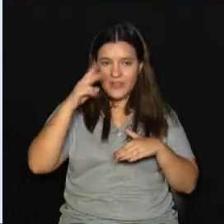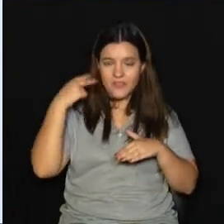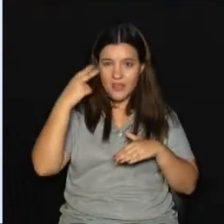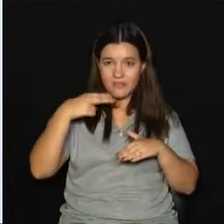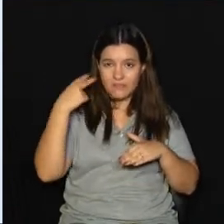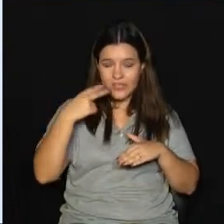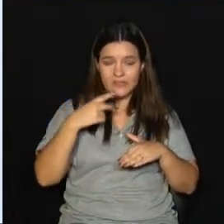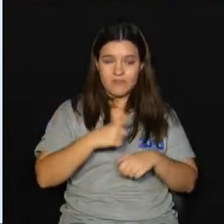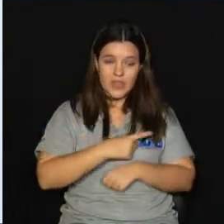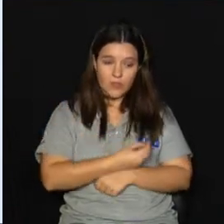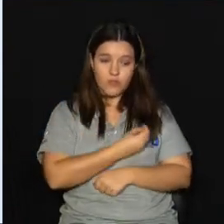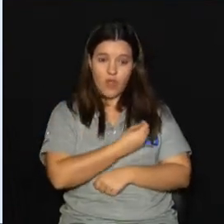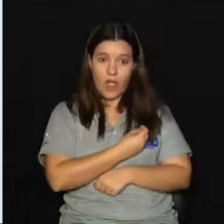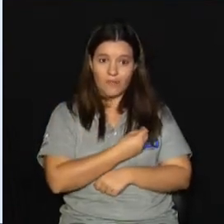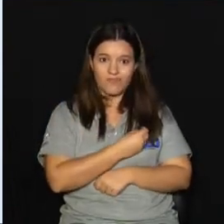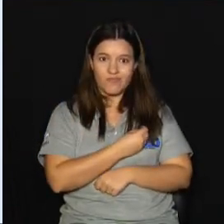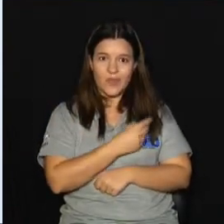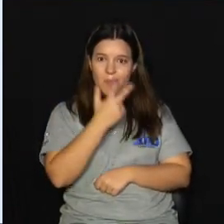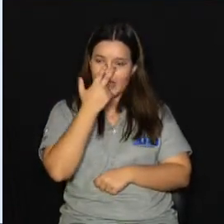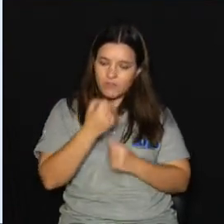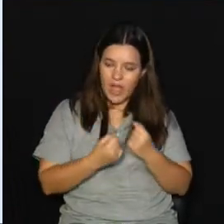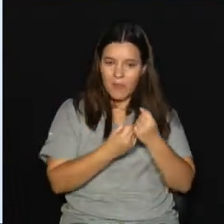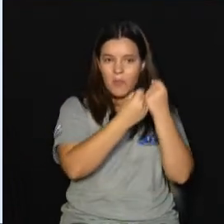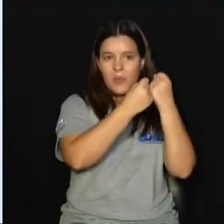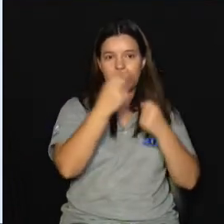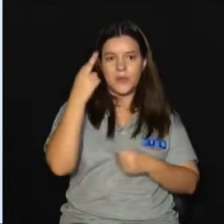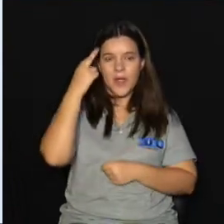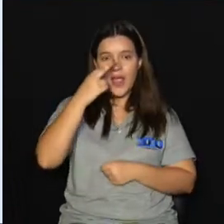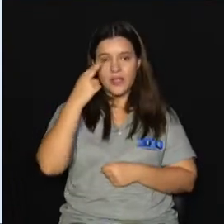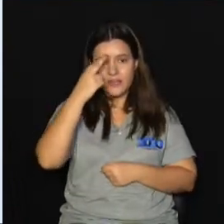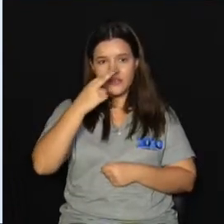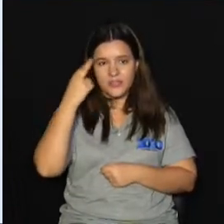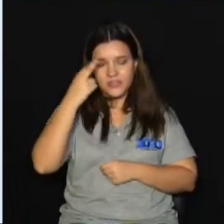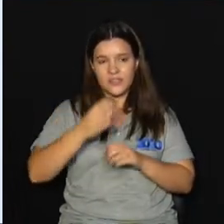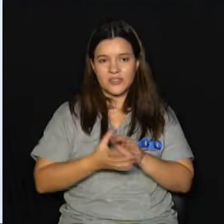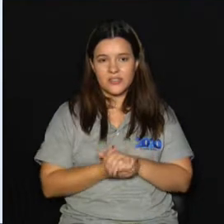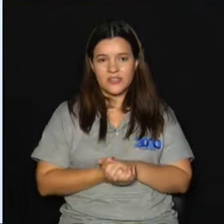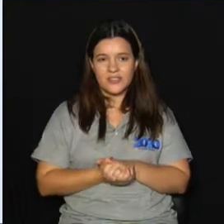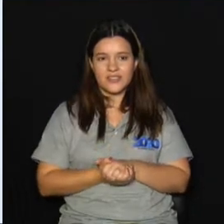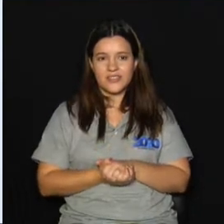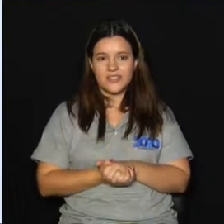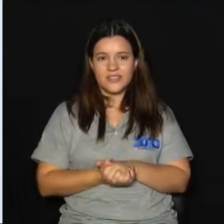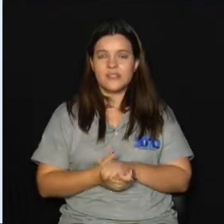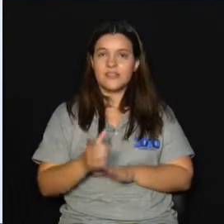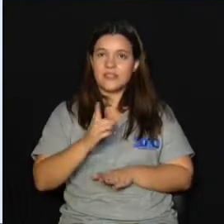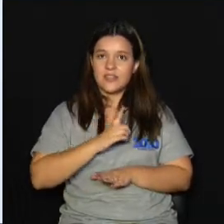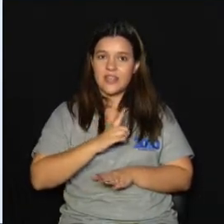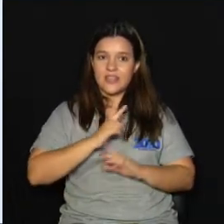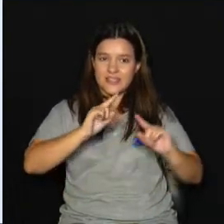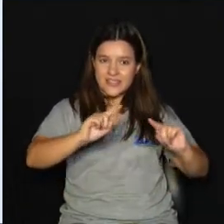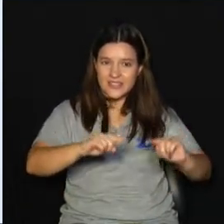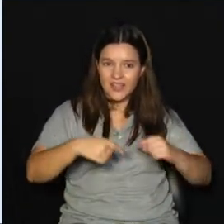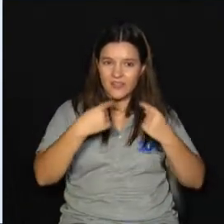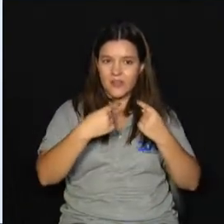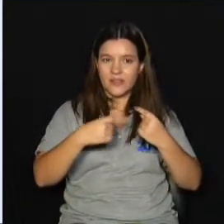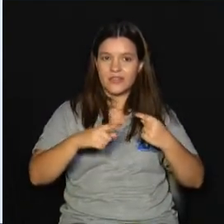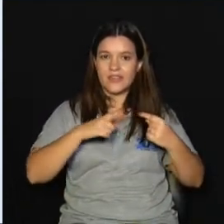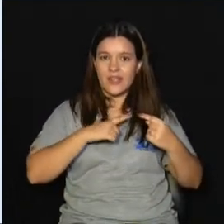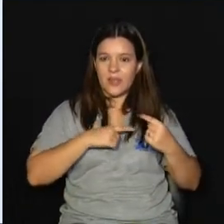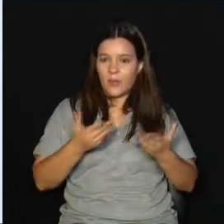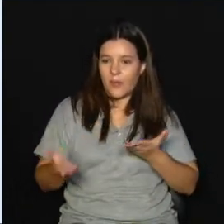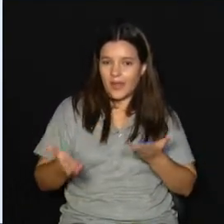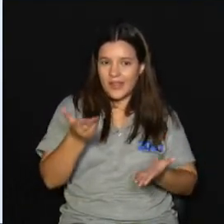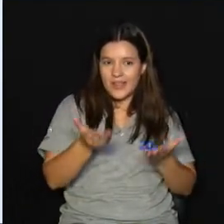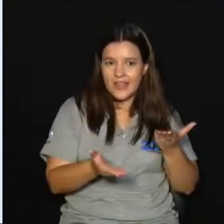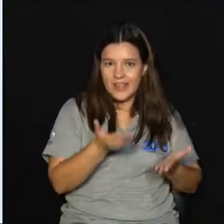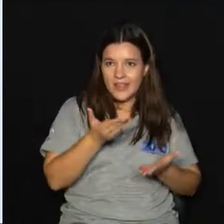grande quantidade de cadeiras. Então, assim, sem dúvida, tem desafios, porque a coisa está muito equilibrada com